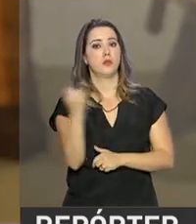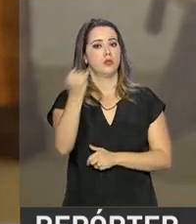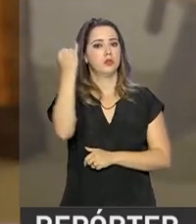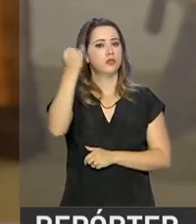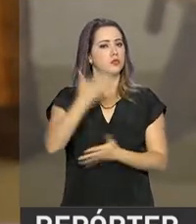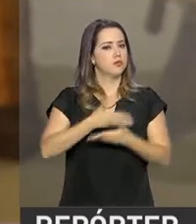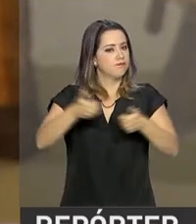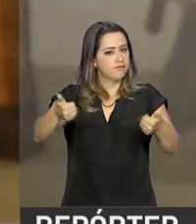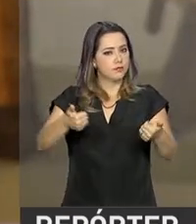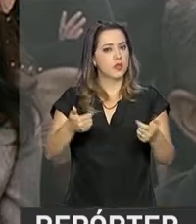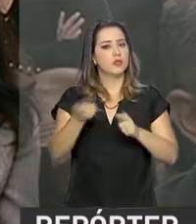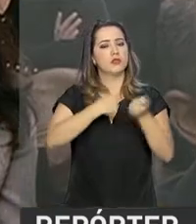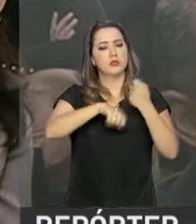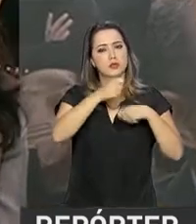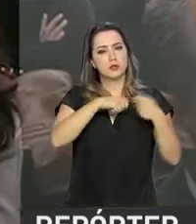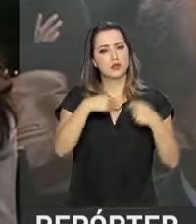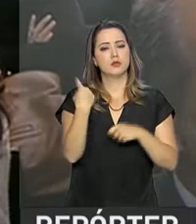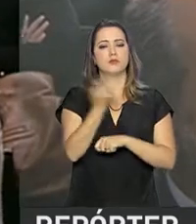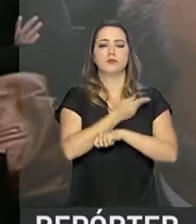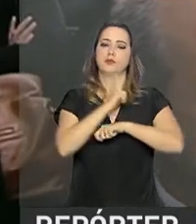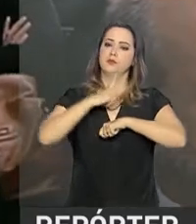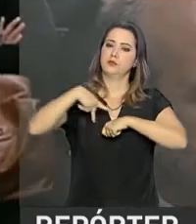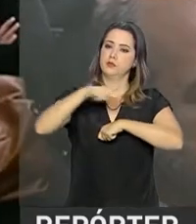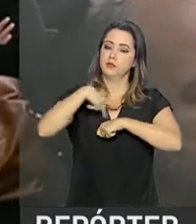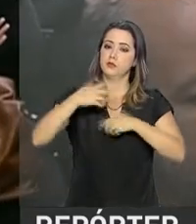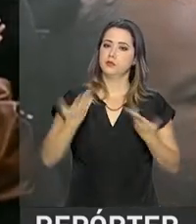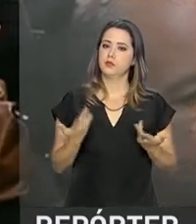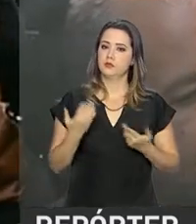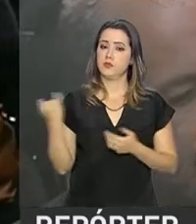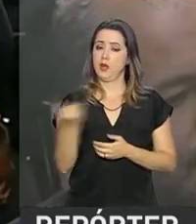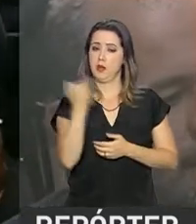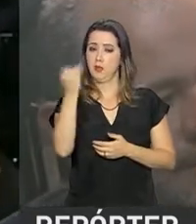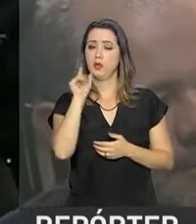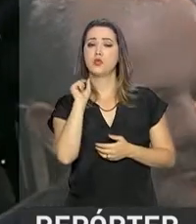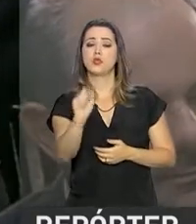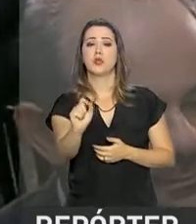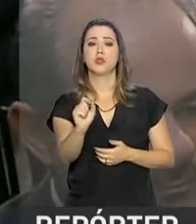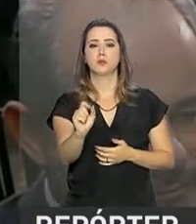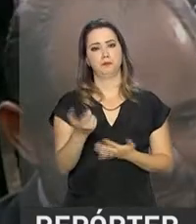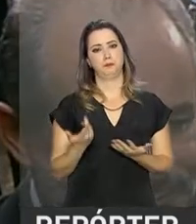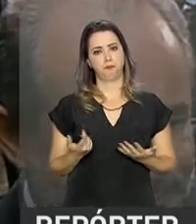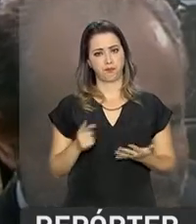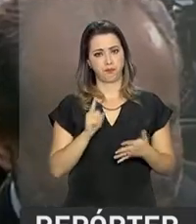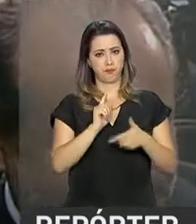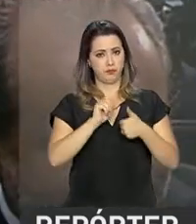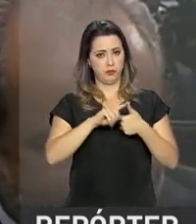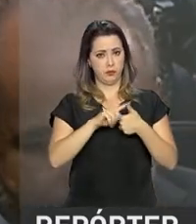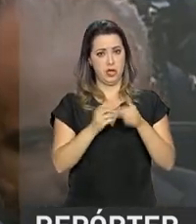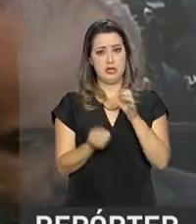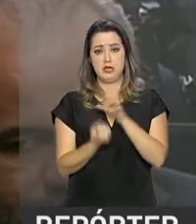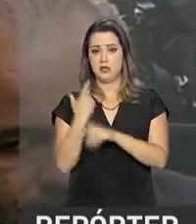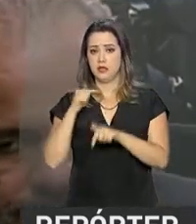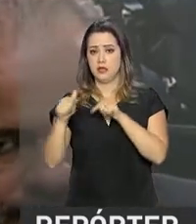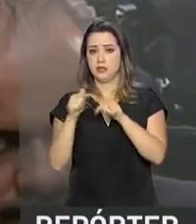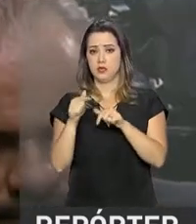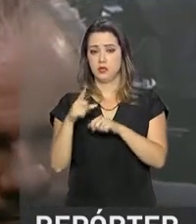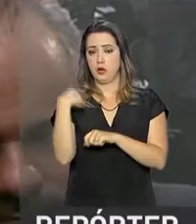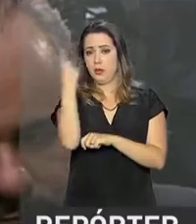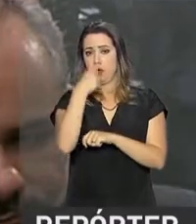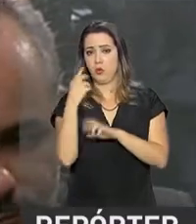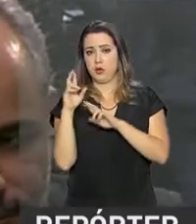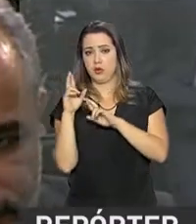ajudar na recuperação da economia do nosso país destacam-se aí alguns pontos como a criação do trabalho intermitente